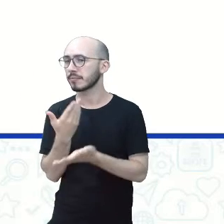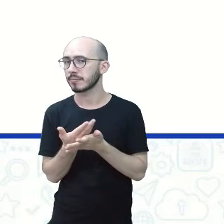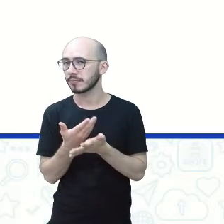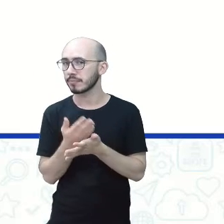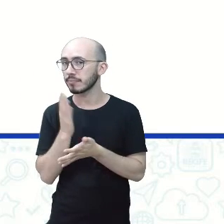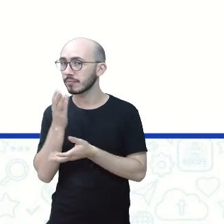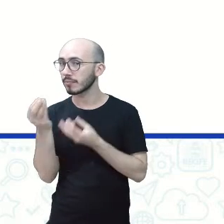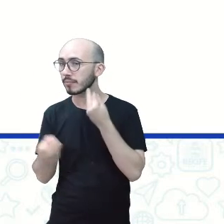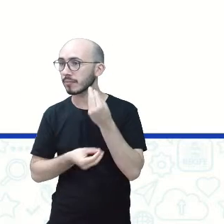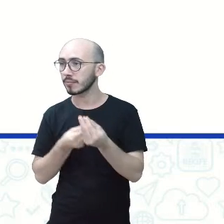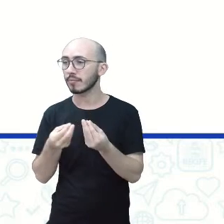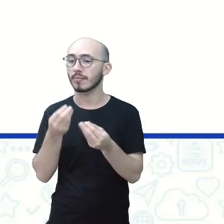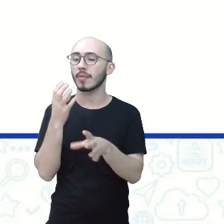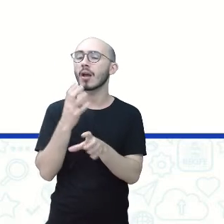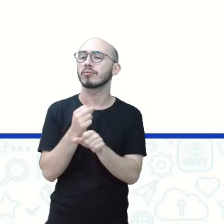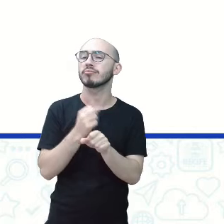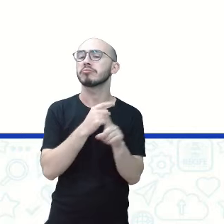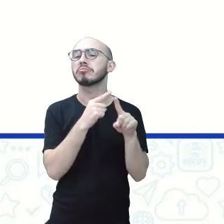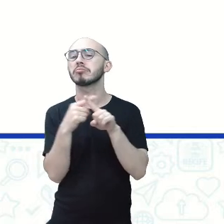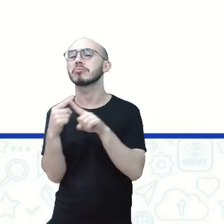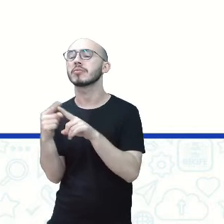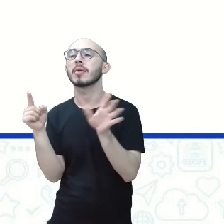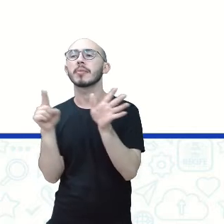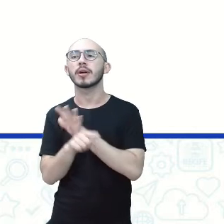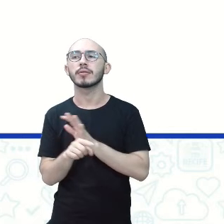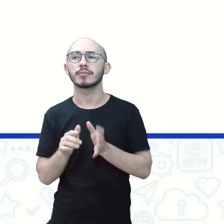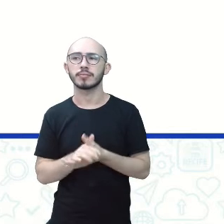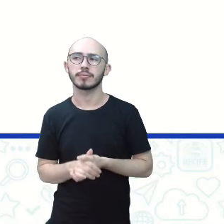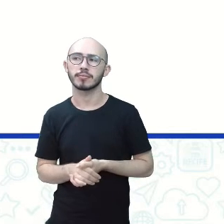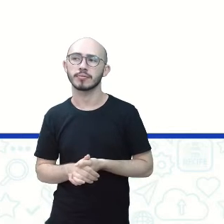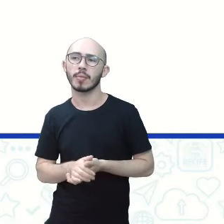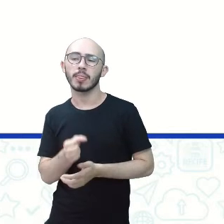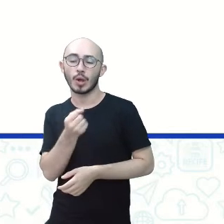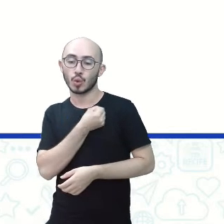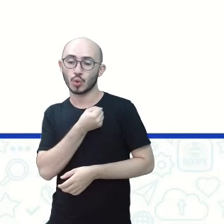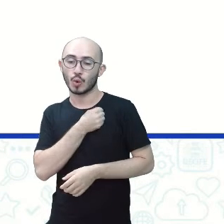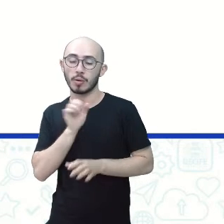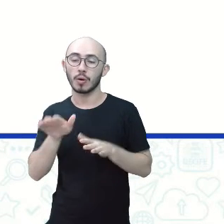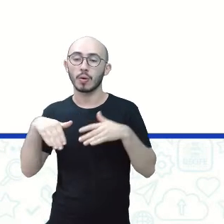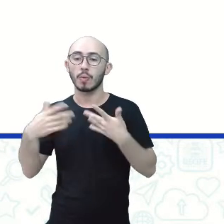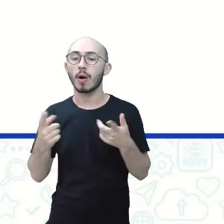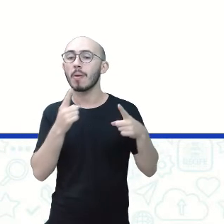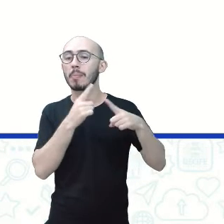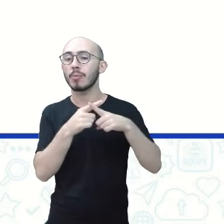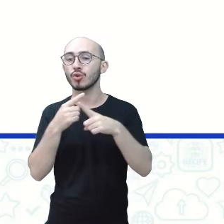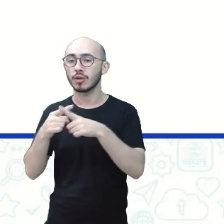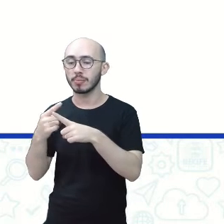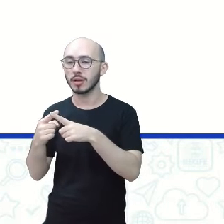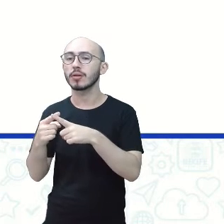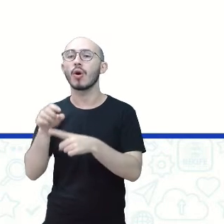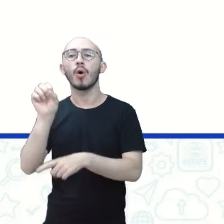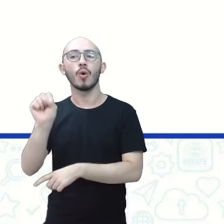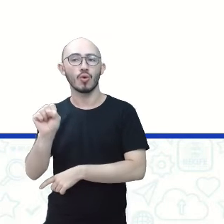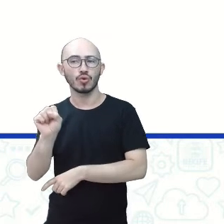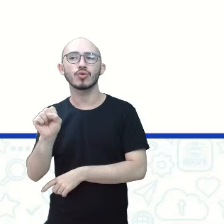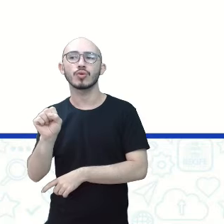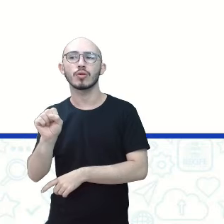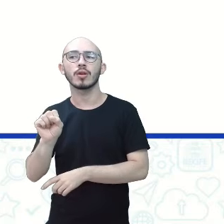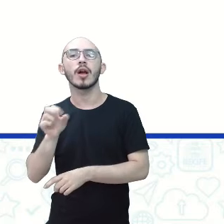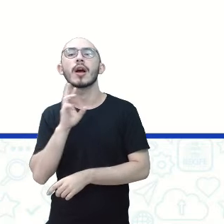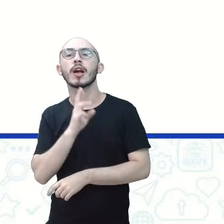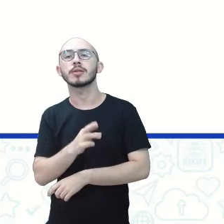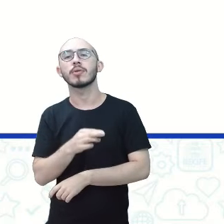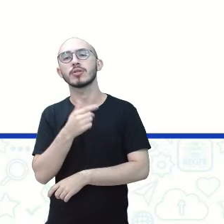noção da multiplicação, a pergunta seria assim: qual é o número que eu multiplico 8 vezes por ele mesmo, que vai